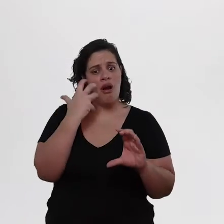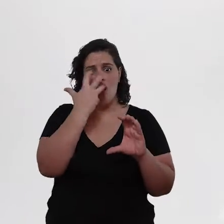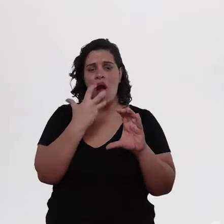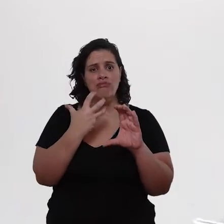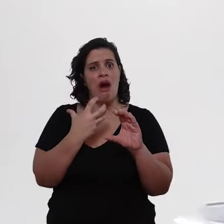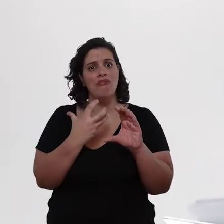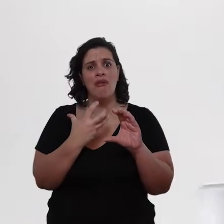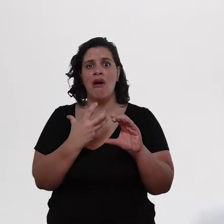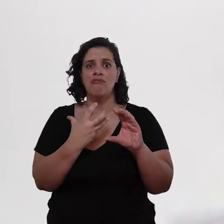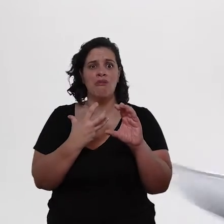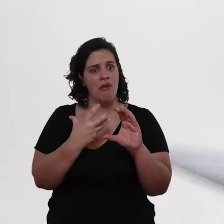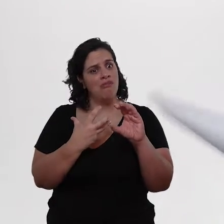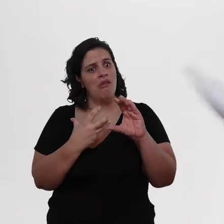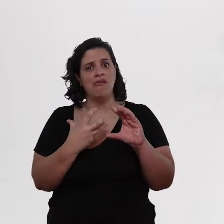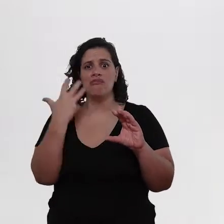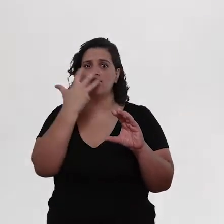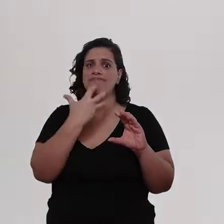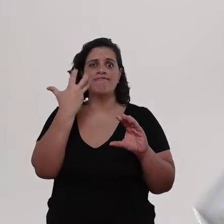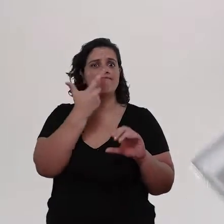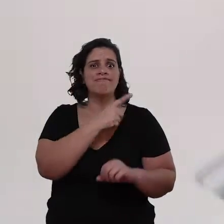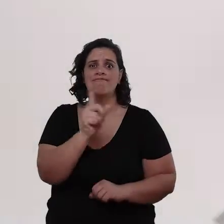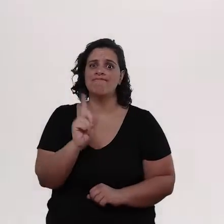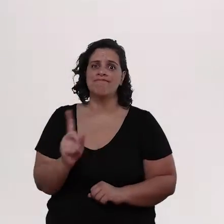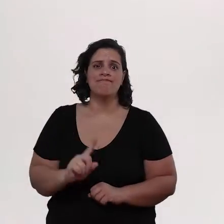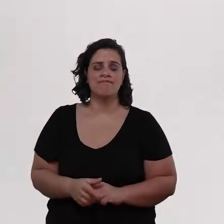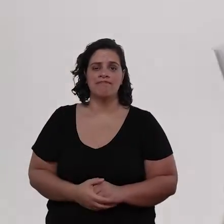podia sequer cantar.